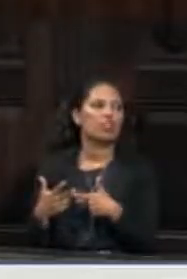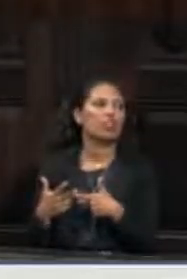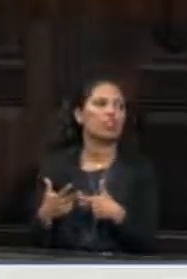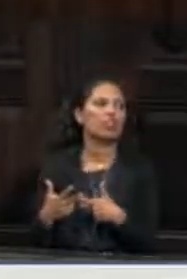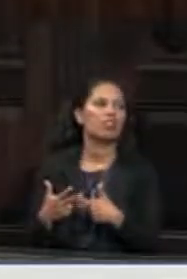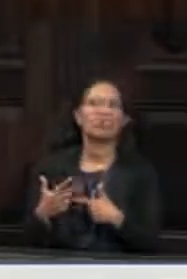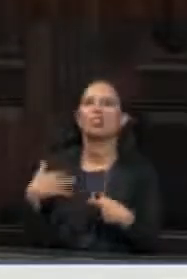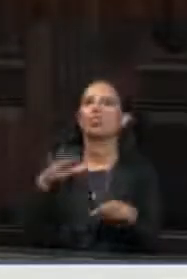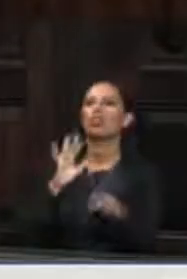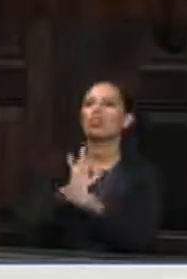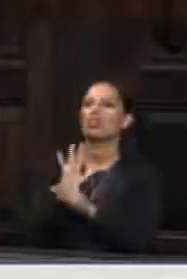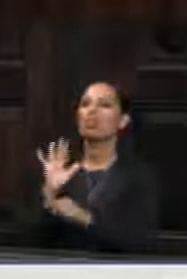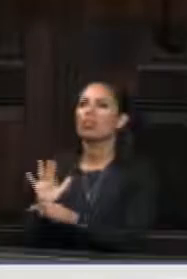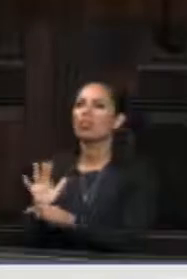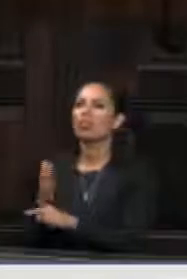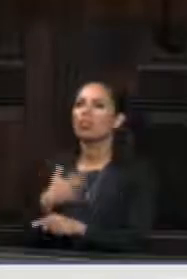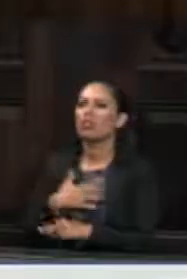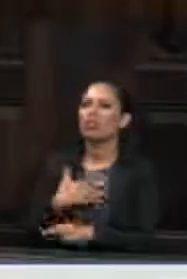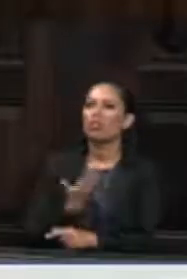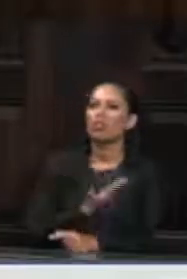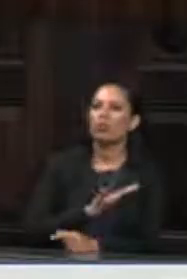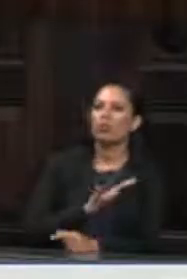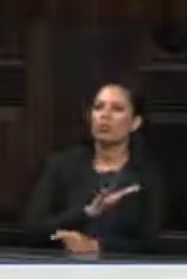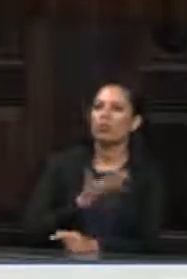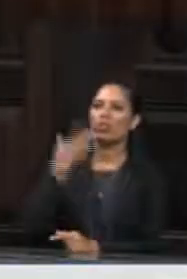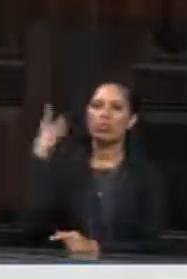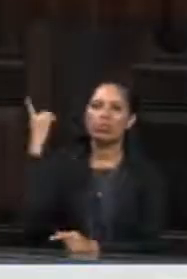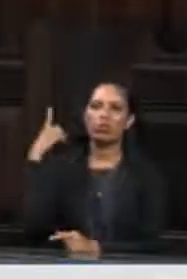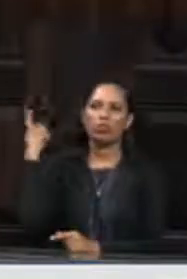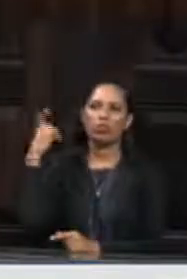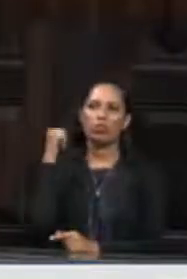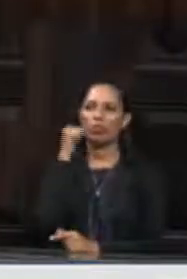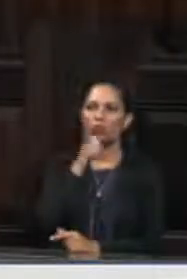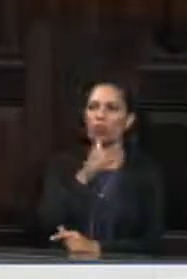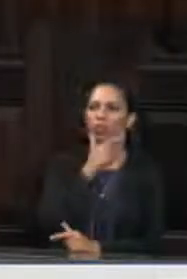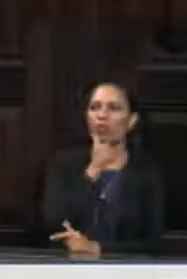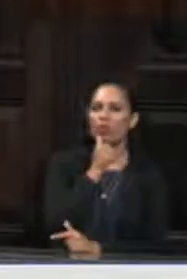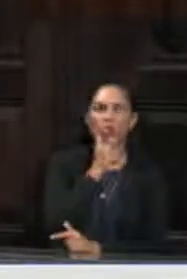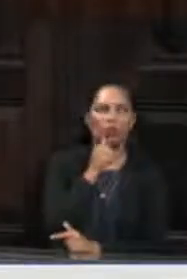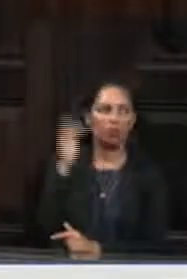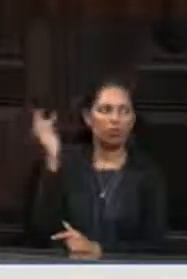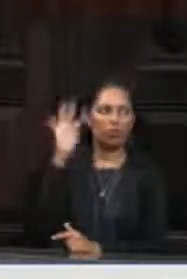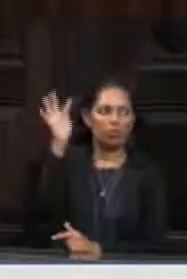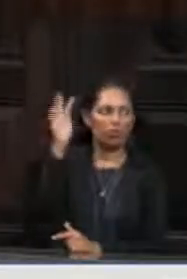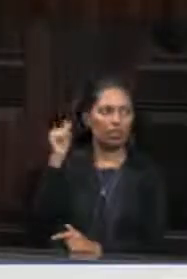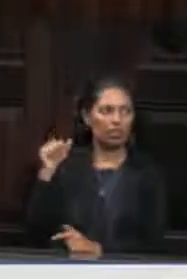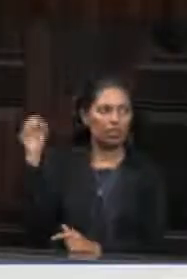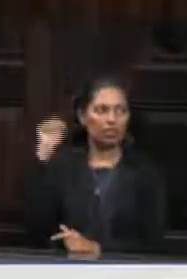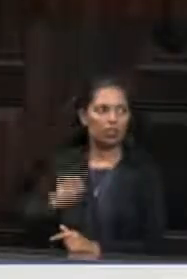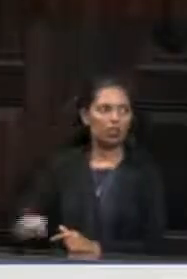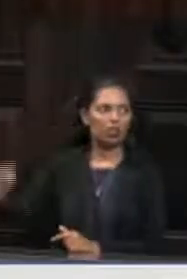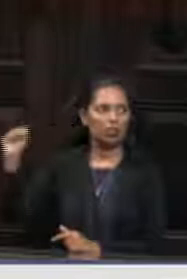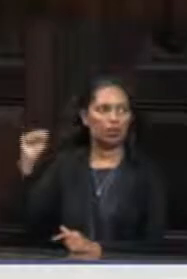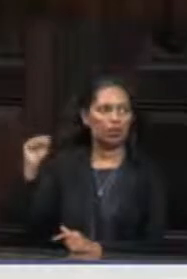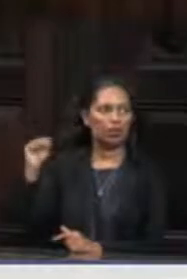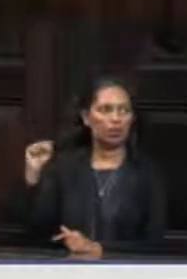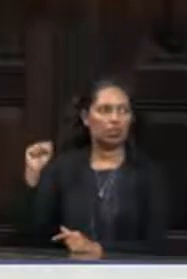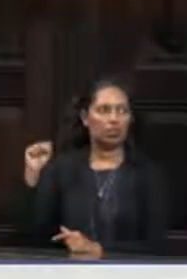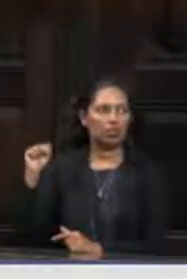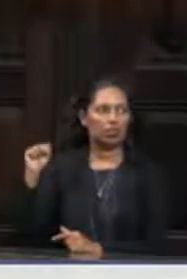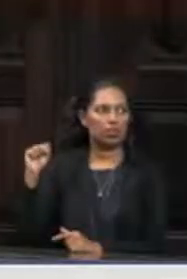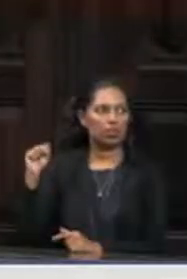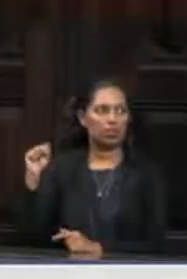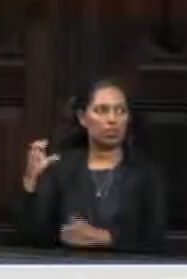em apoio aos meus amigos, deputados e deputadas federais, senadores